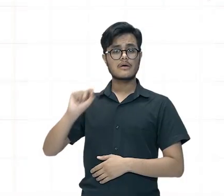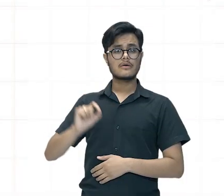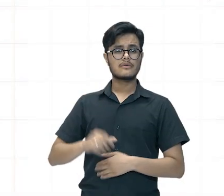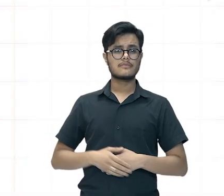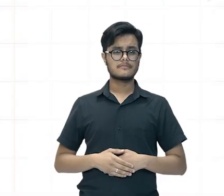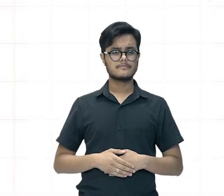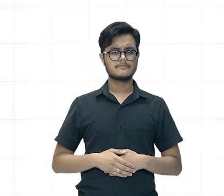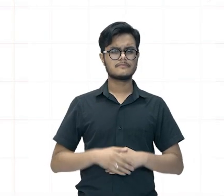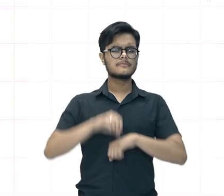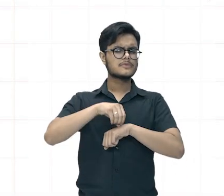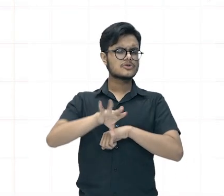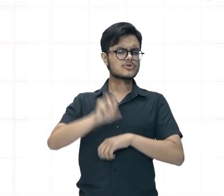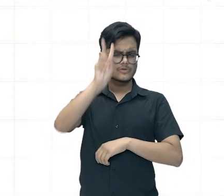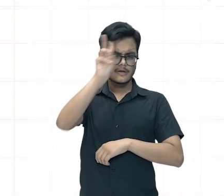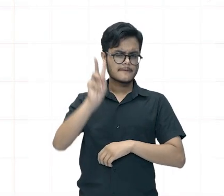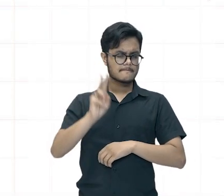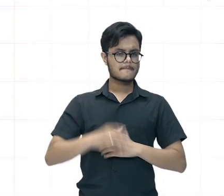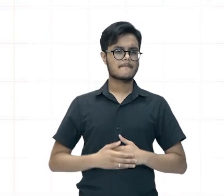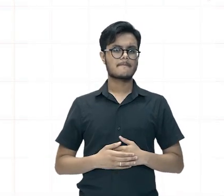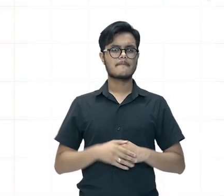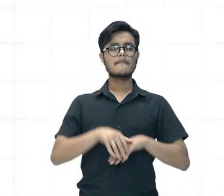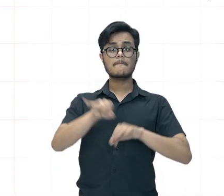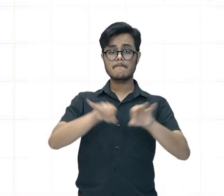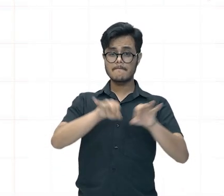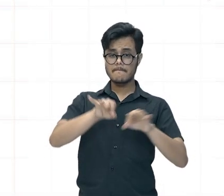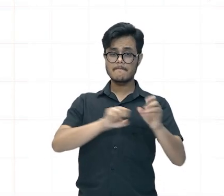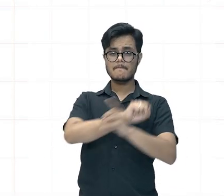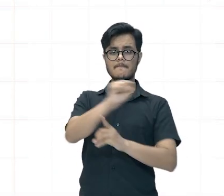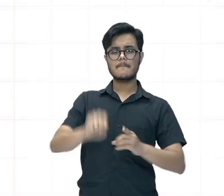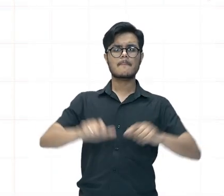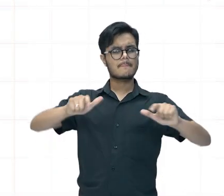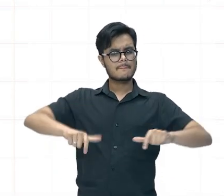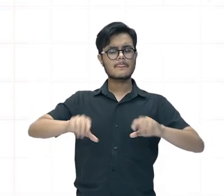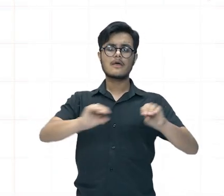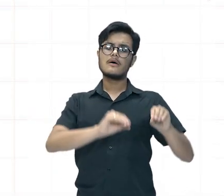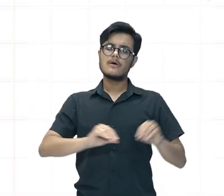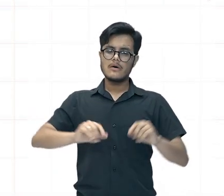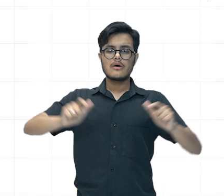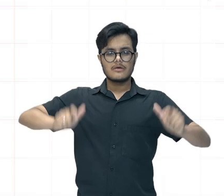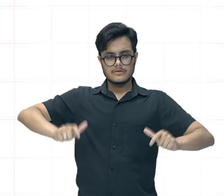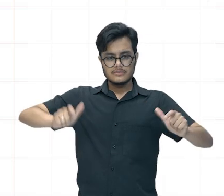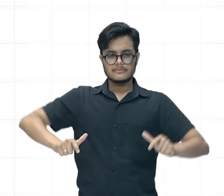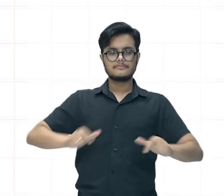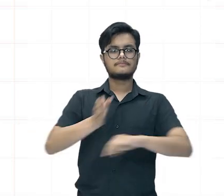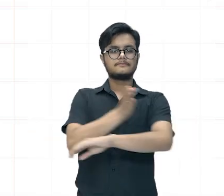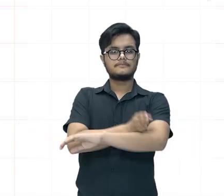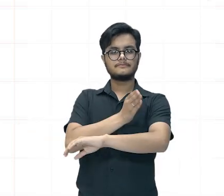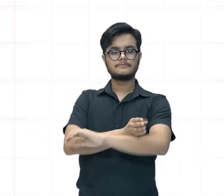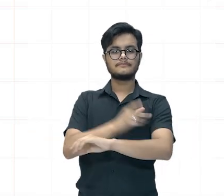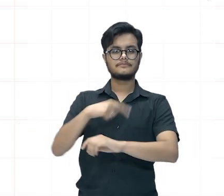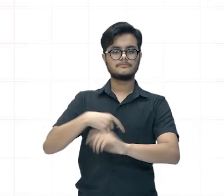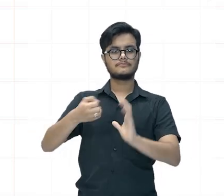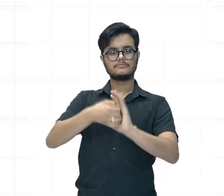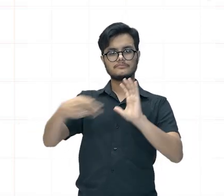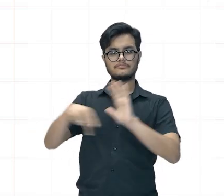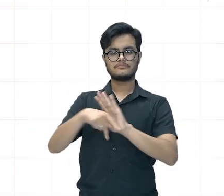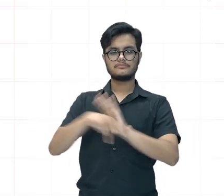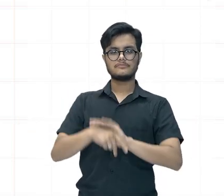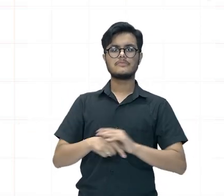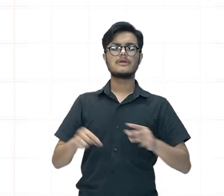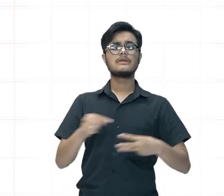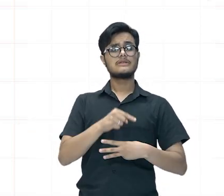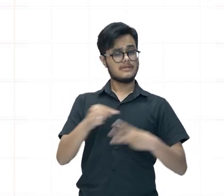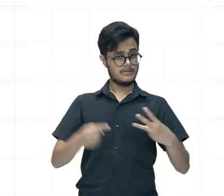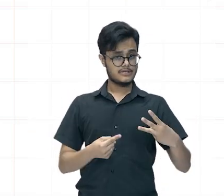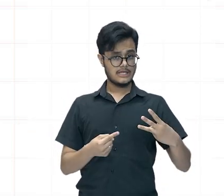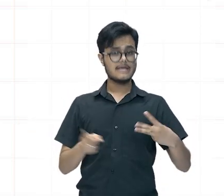História. Acompanha ali comigo. A organização social, então, que regia os feudos medievais tinha como principal característica o quê,